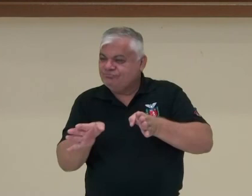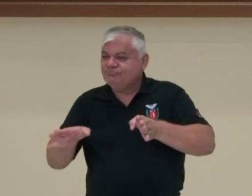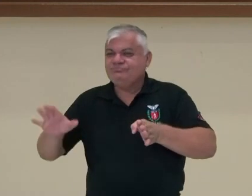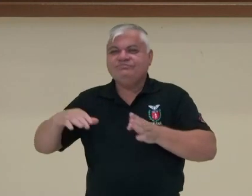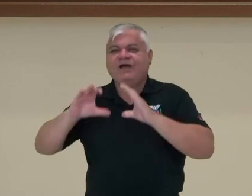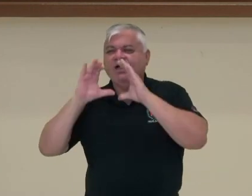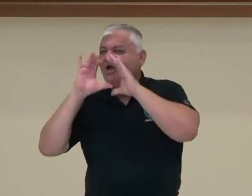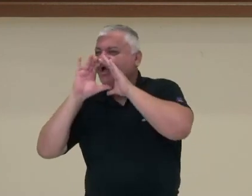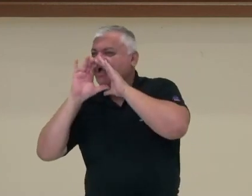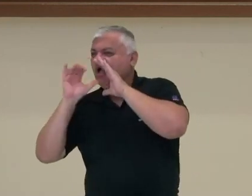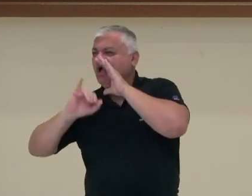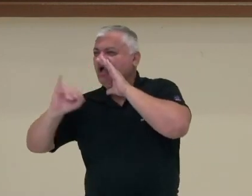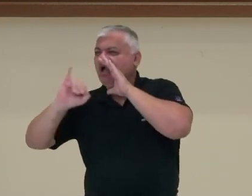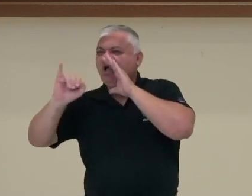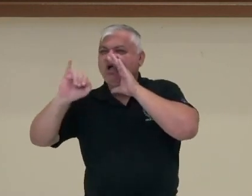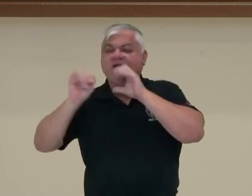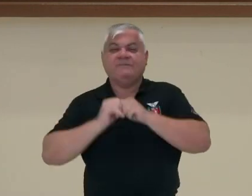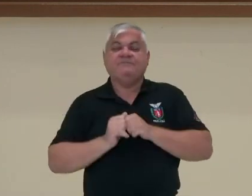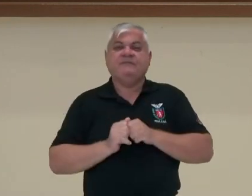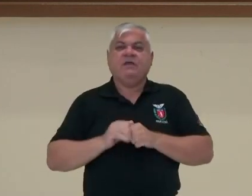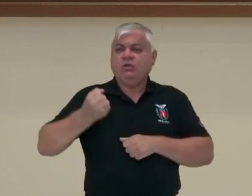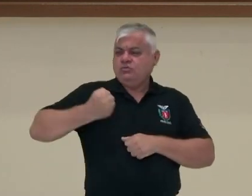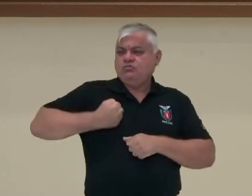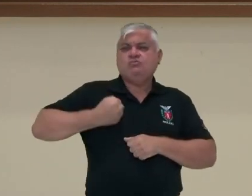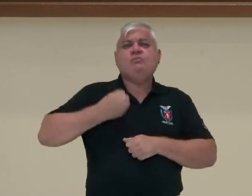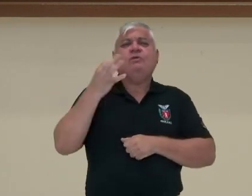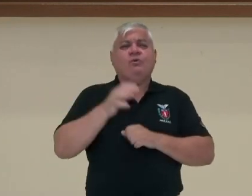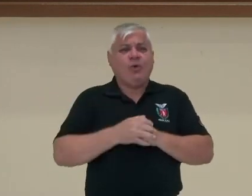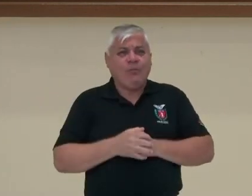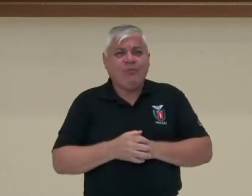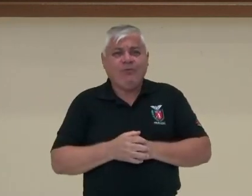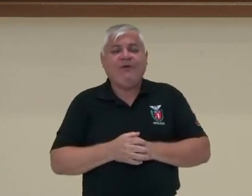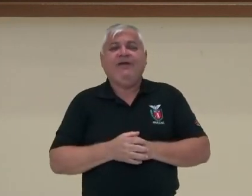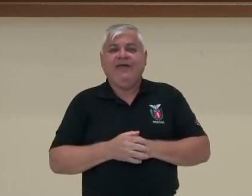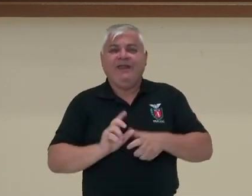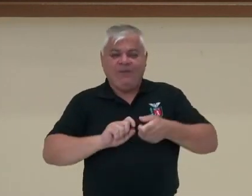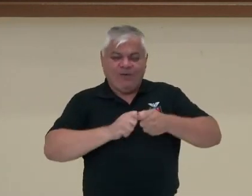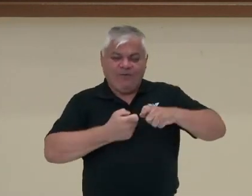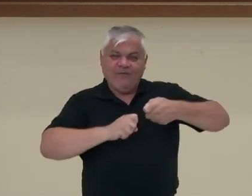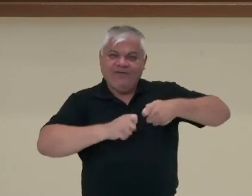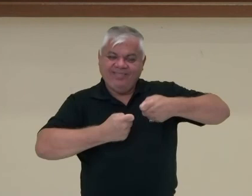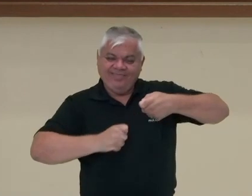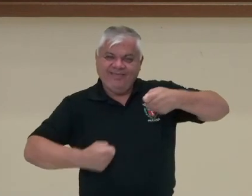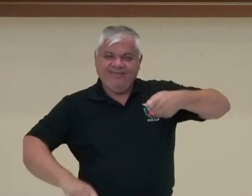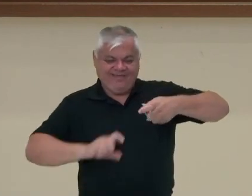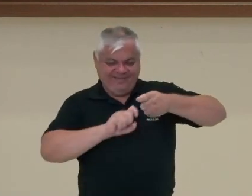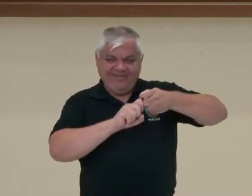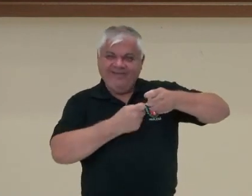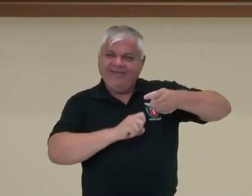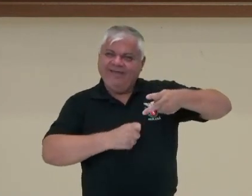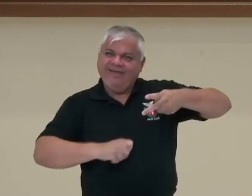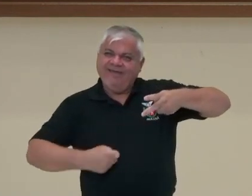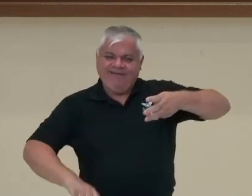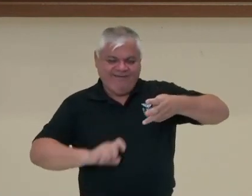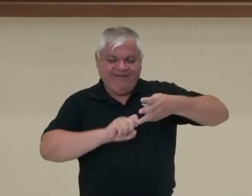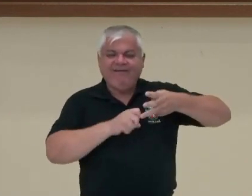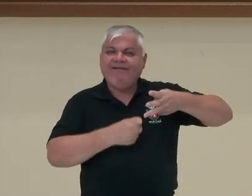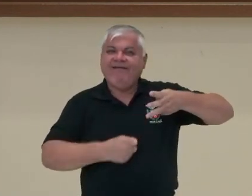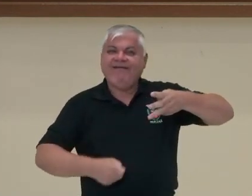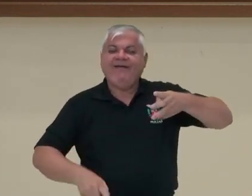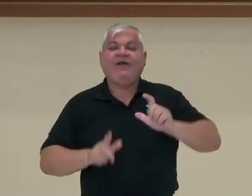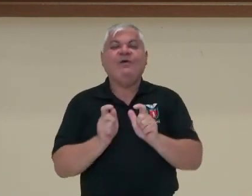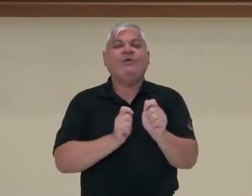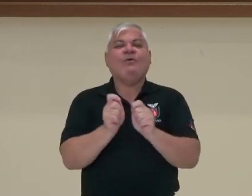e possuíam um sistema numérico, que era o quipo. E esses, através desse sistema numérico, eles controlavam a produção para